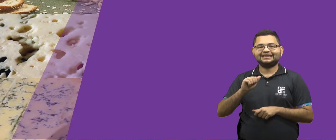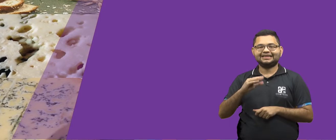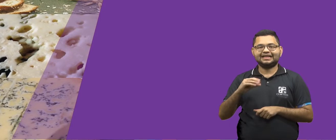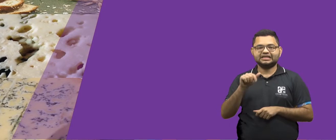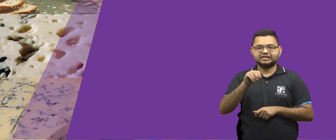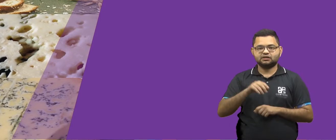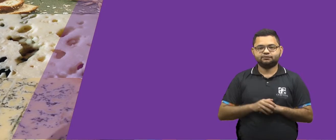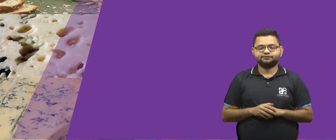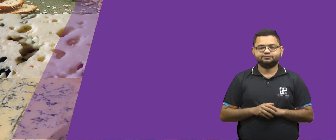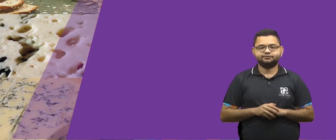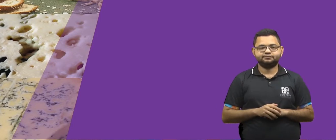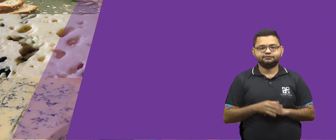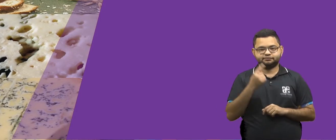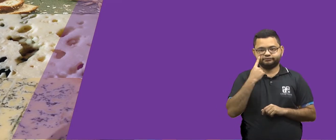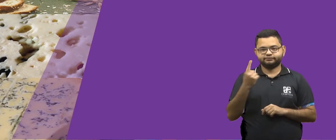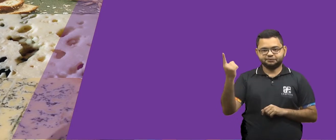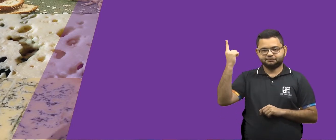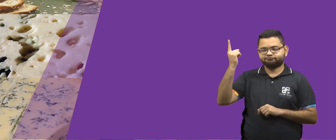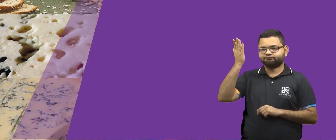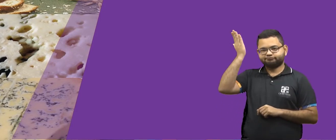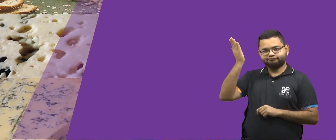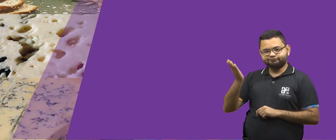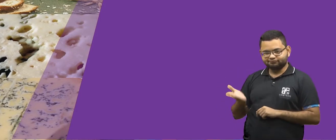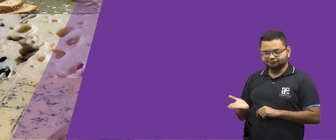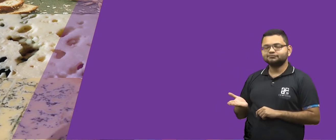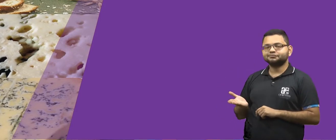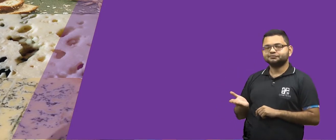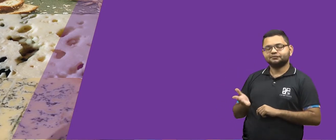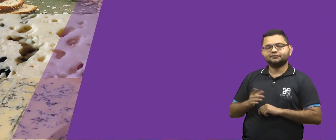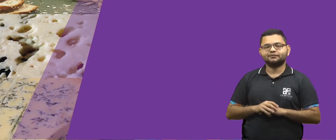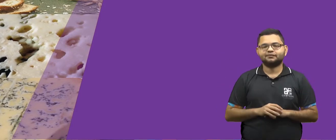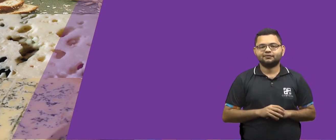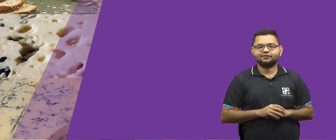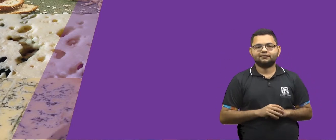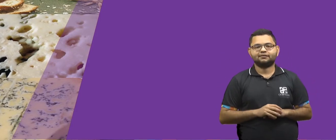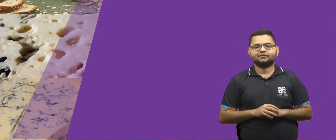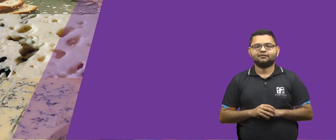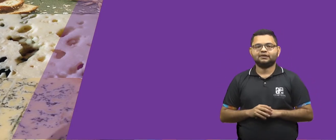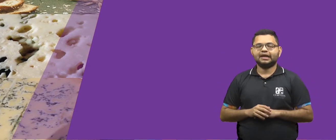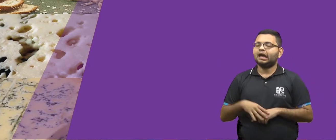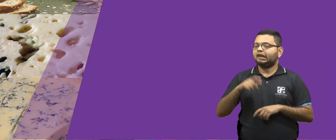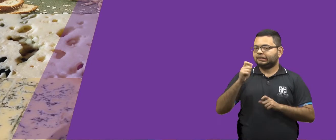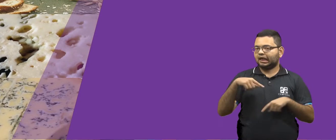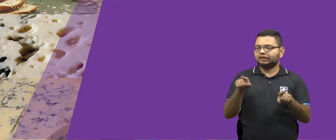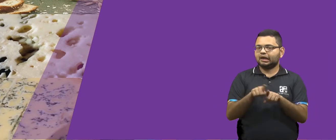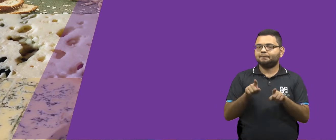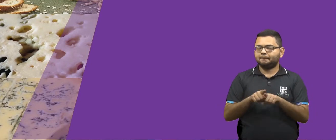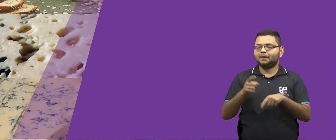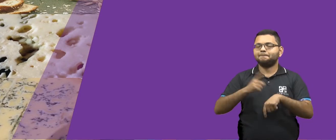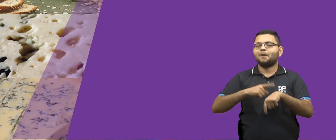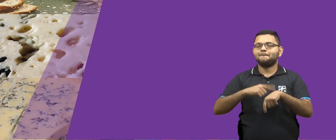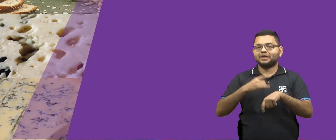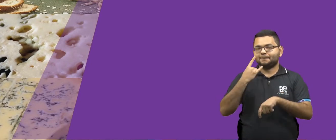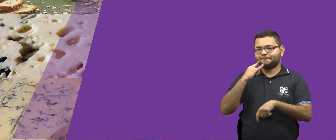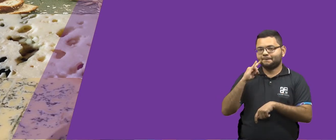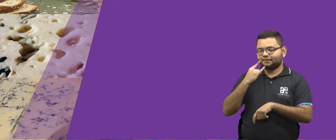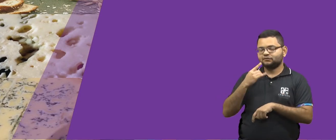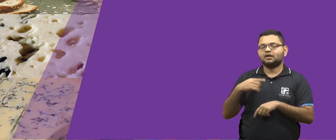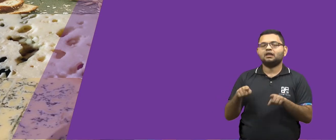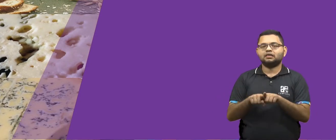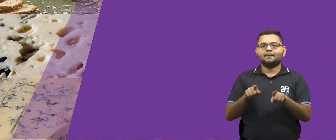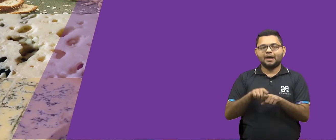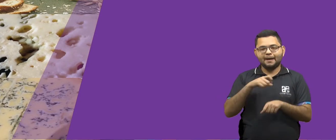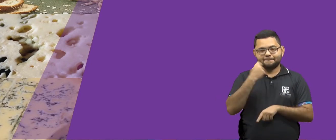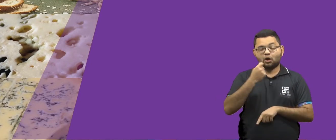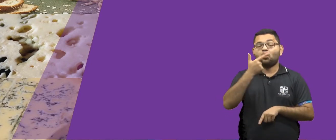espécies como Saccharomyces cerevisiae possibilitam a fabricação de bebidas alcoólicas e pães, além da produção